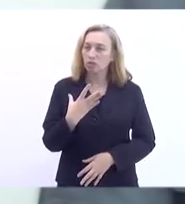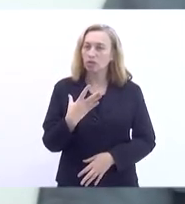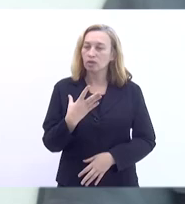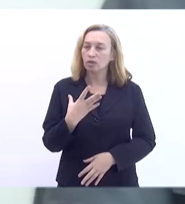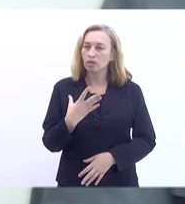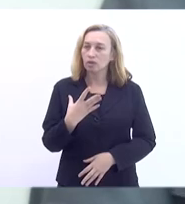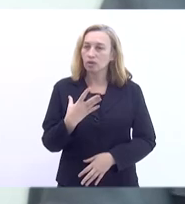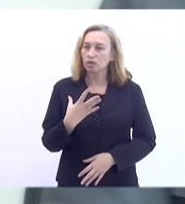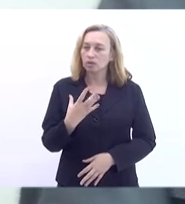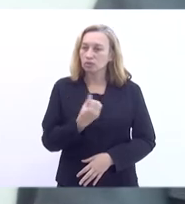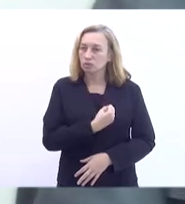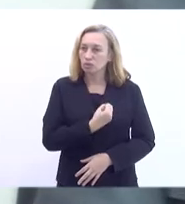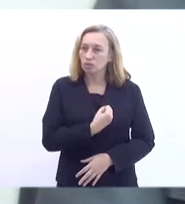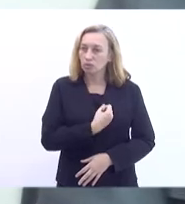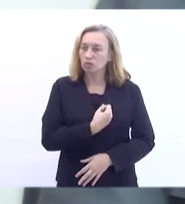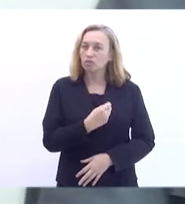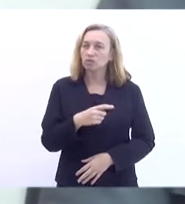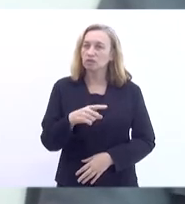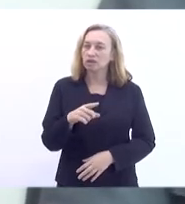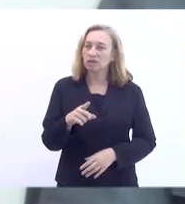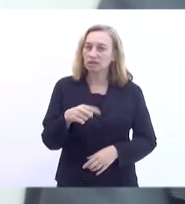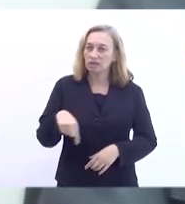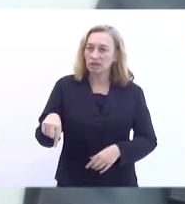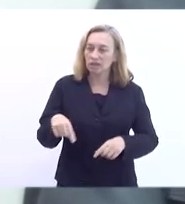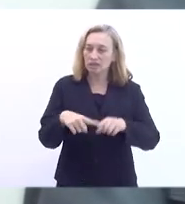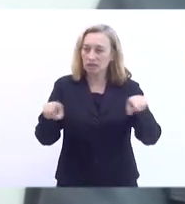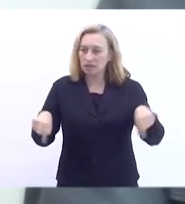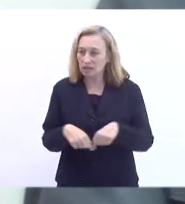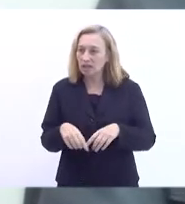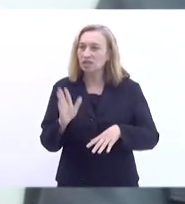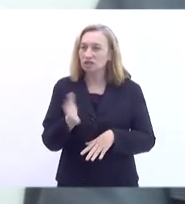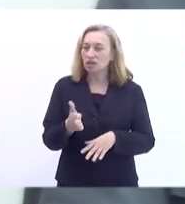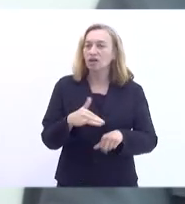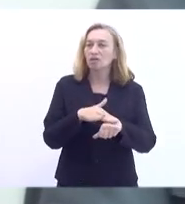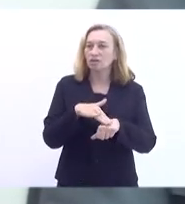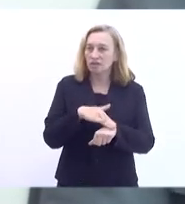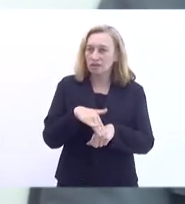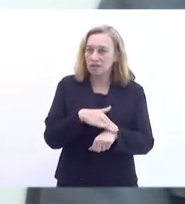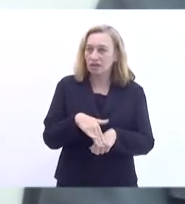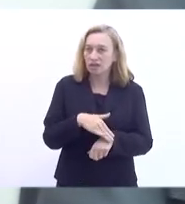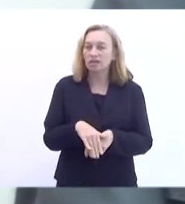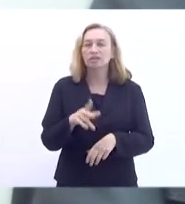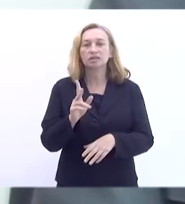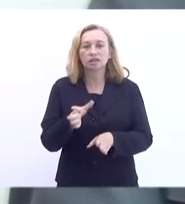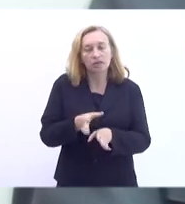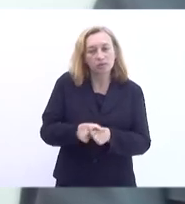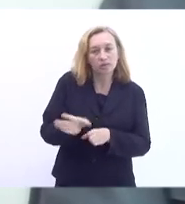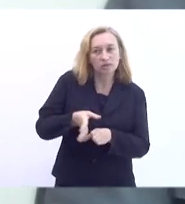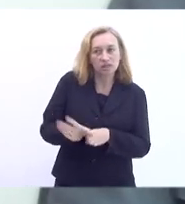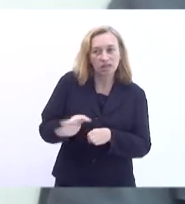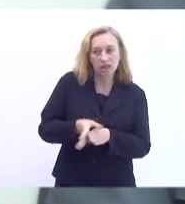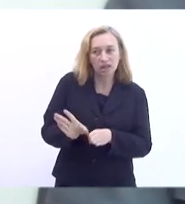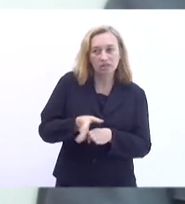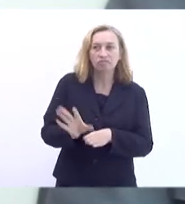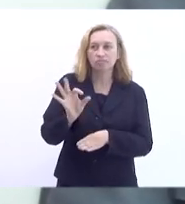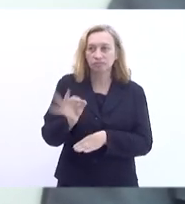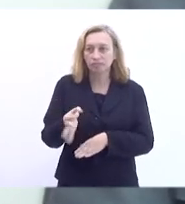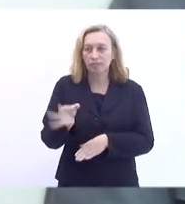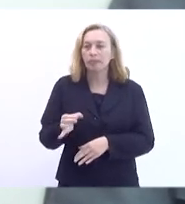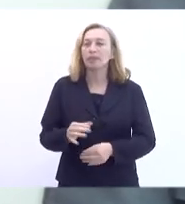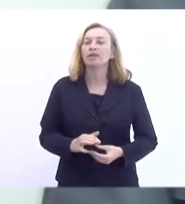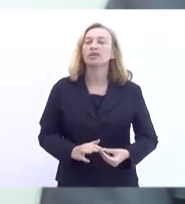Presentes essa sala já interagiram é sempre foram devidamente orientados é